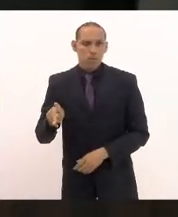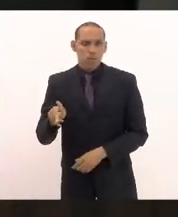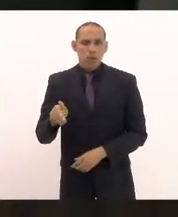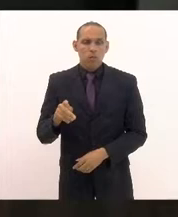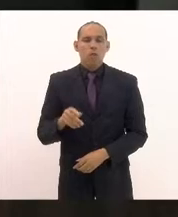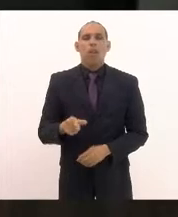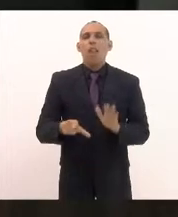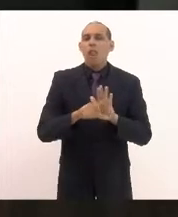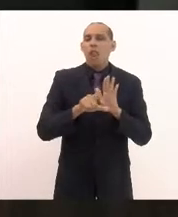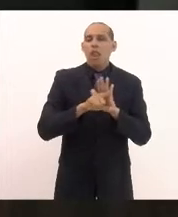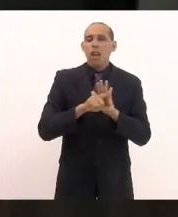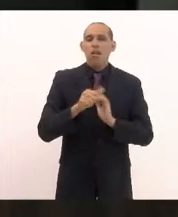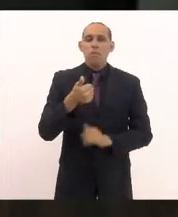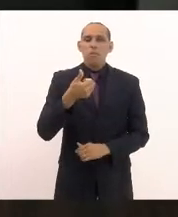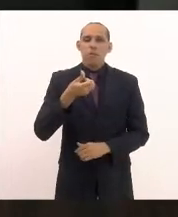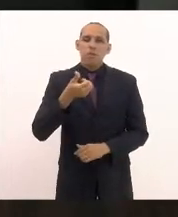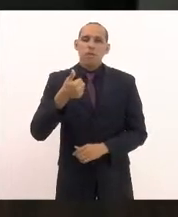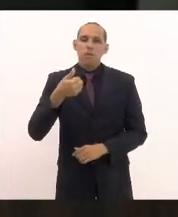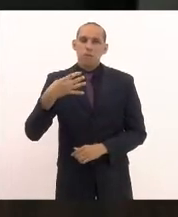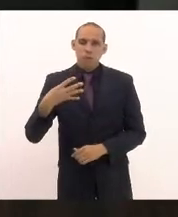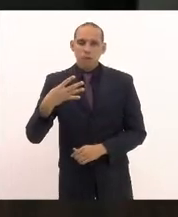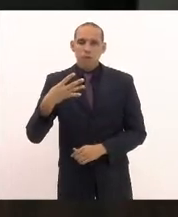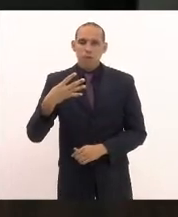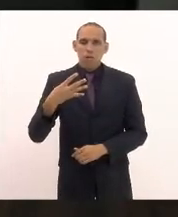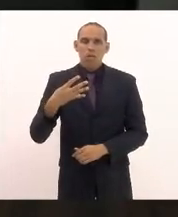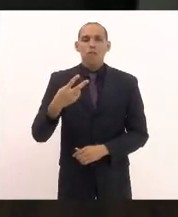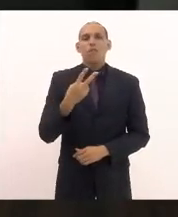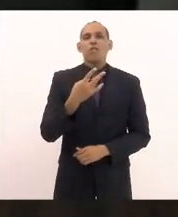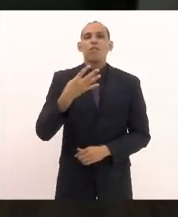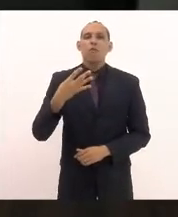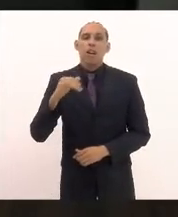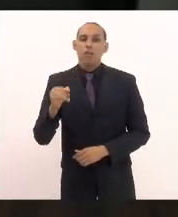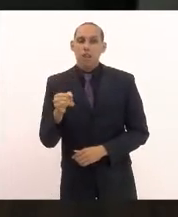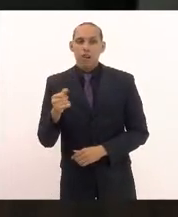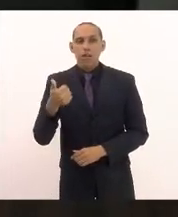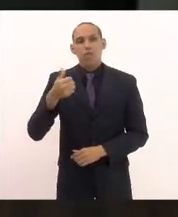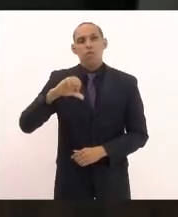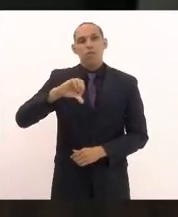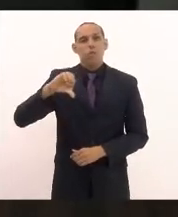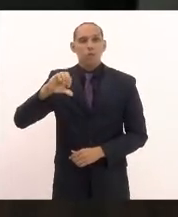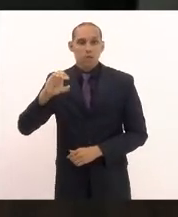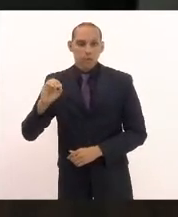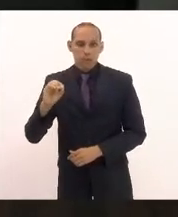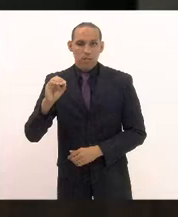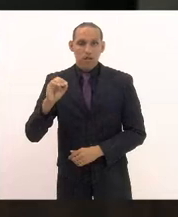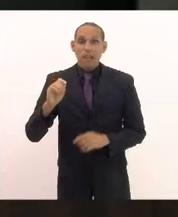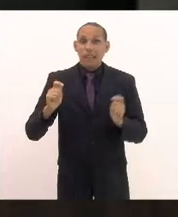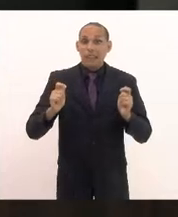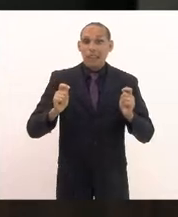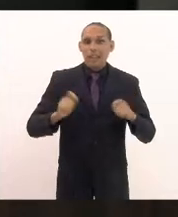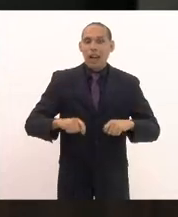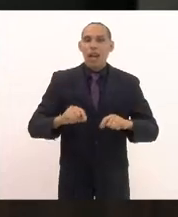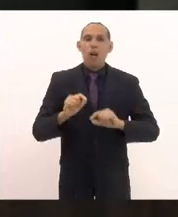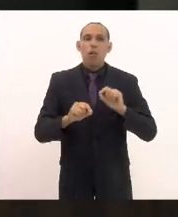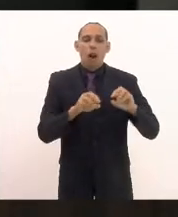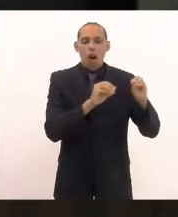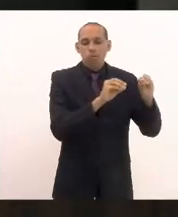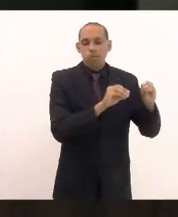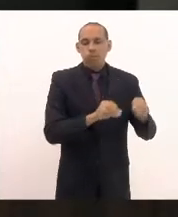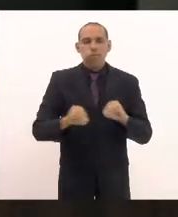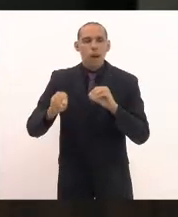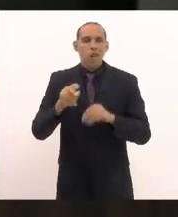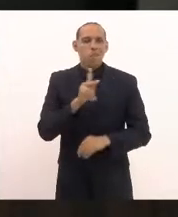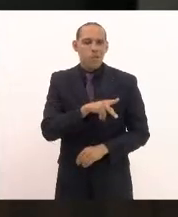número 1614, de 24 de janeiro de 1990, sobre a possibilidade de migração do